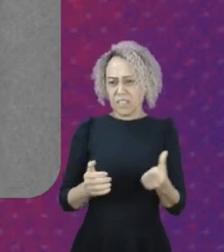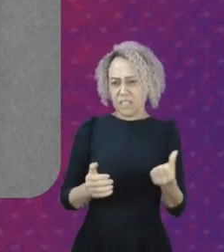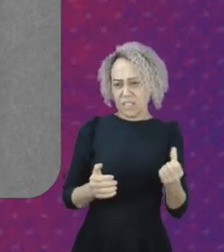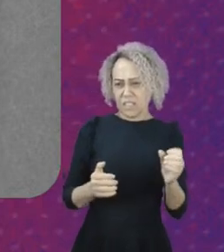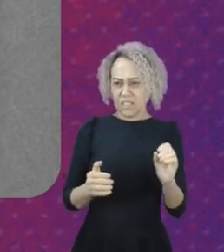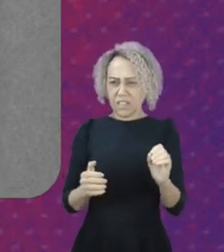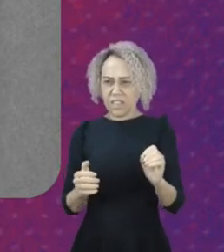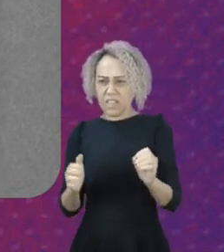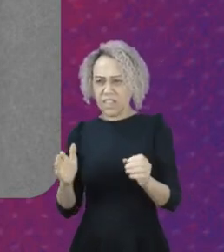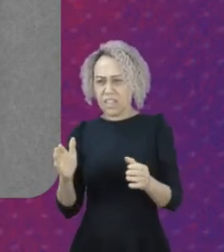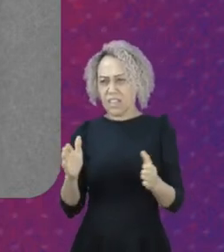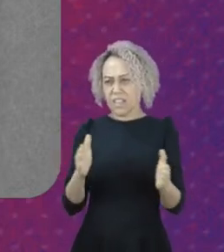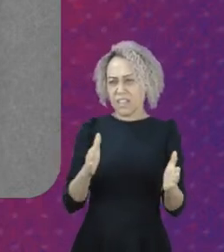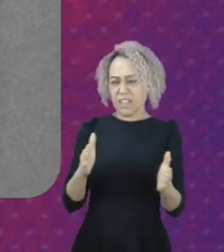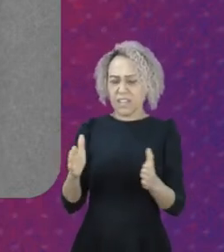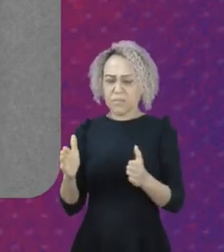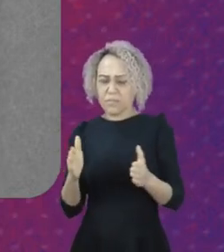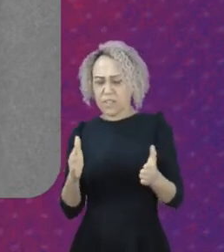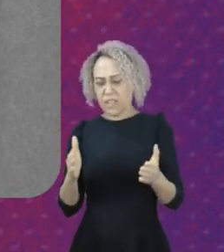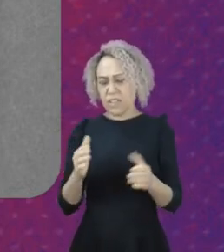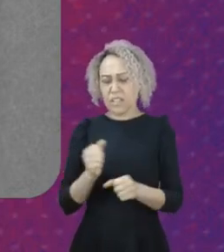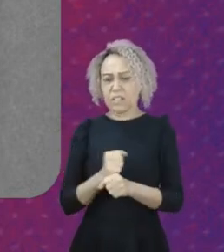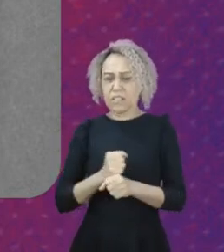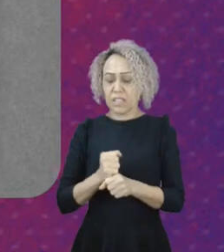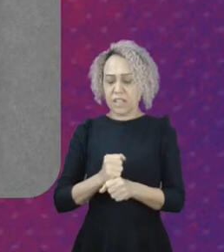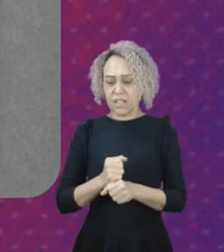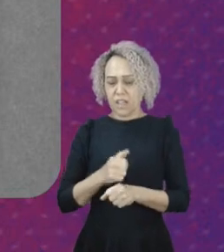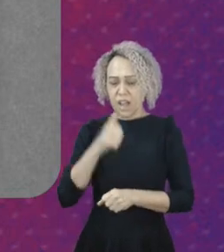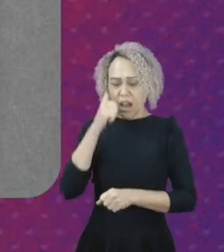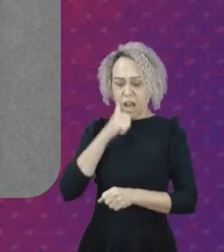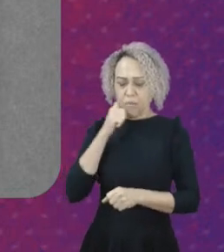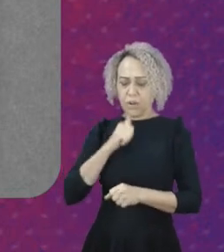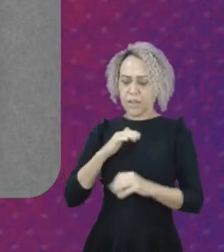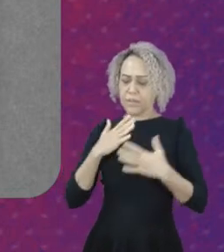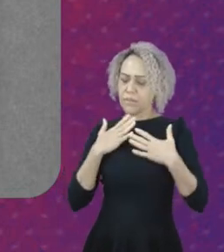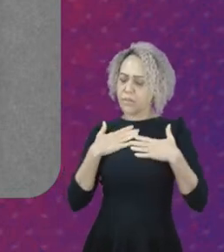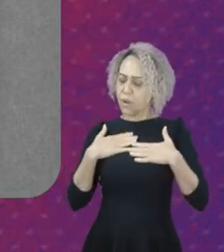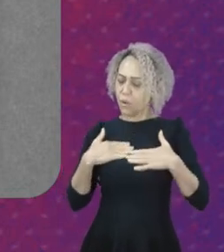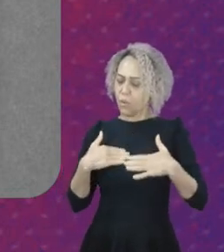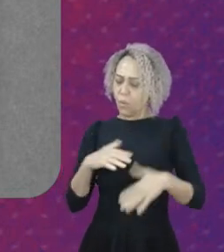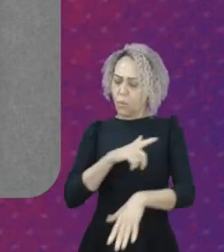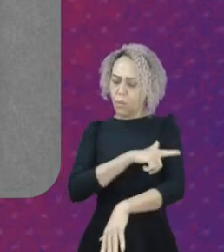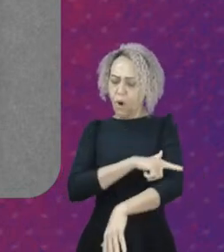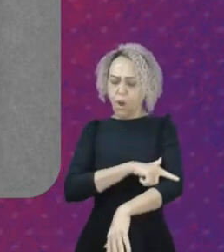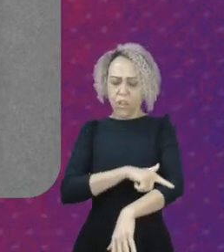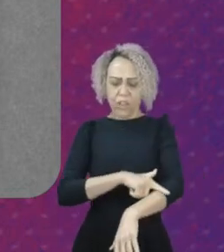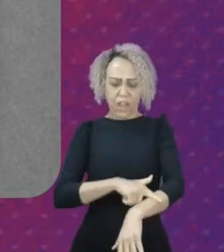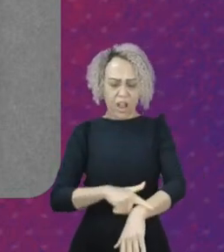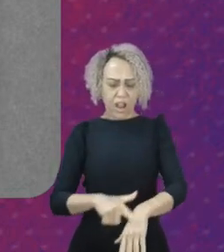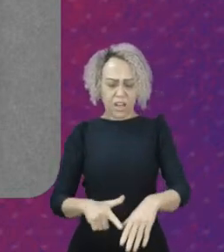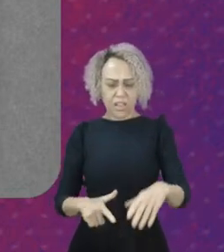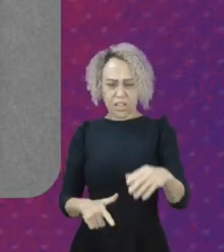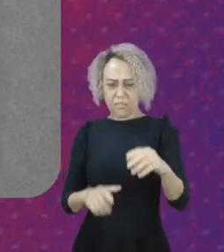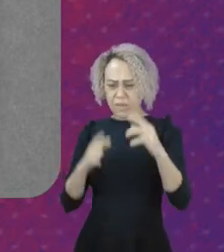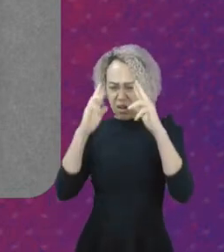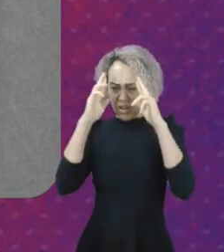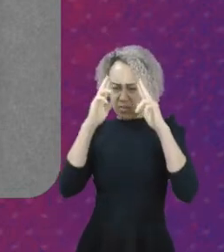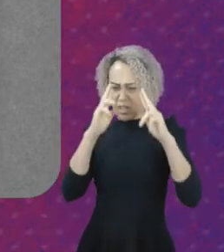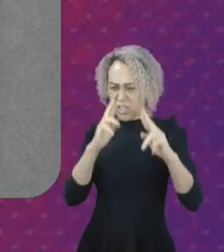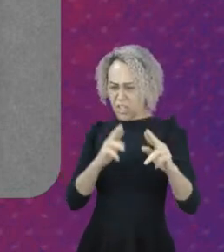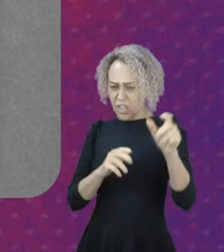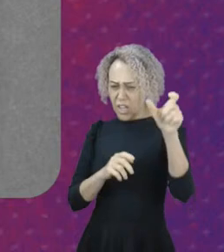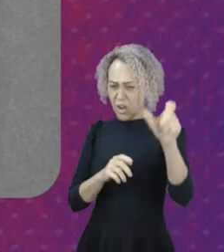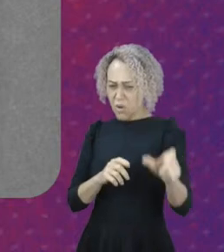marido. Depois, não se deve irritar o homem com ciúmes e dúvidas. E depois, sempre que o